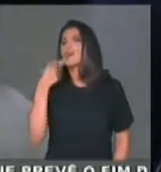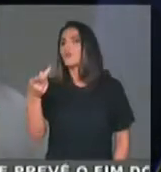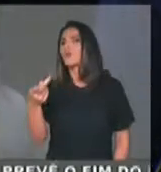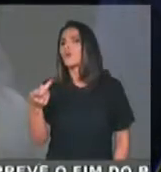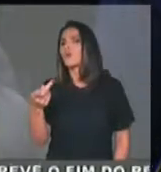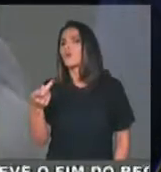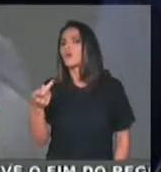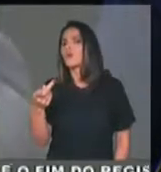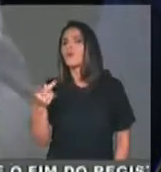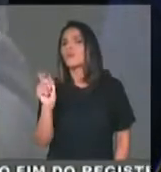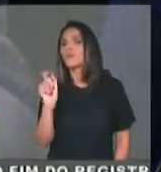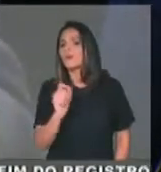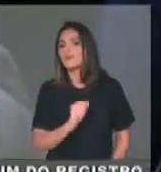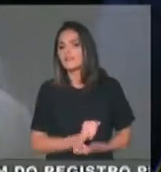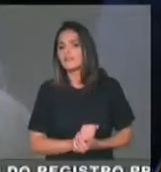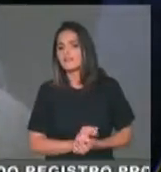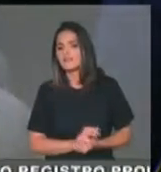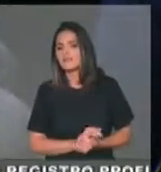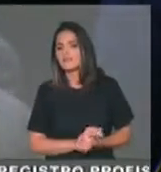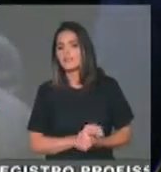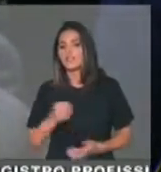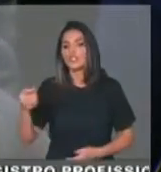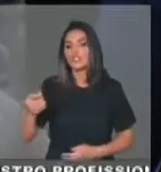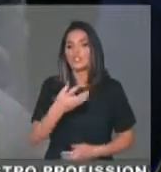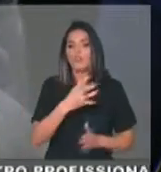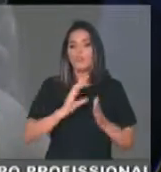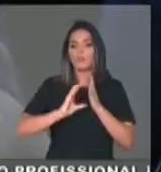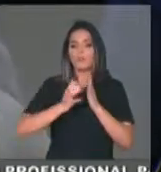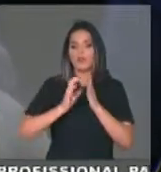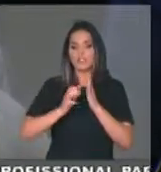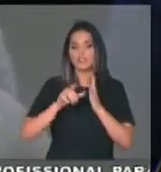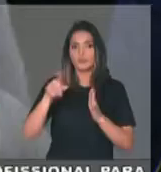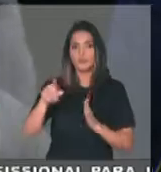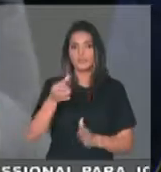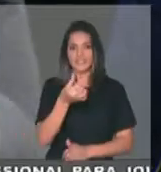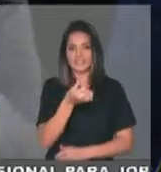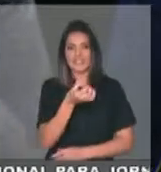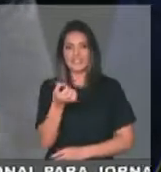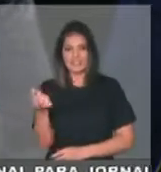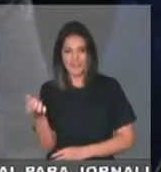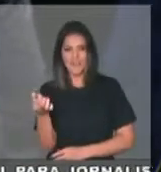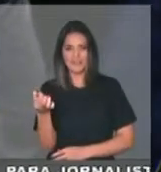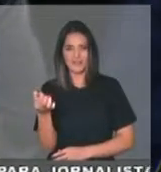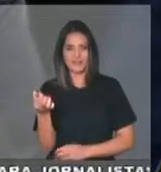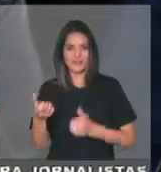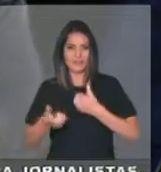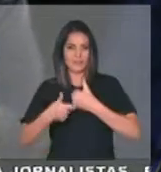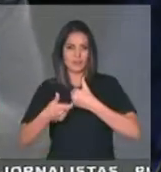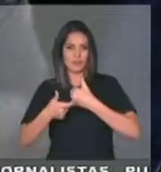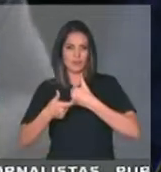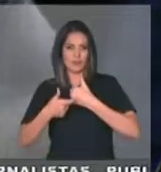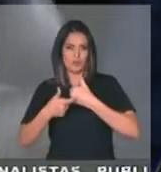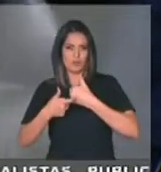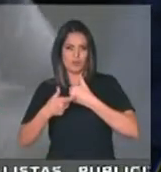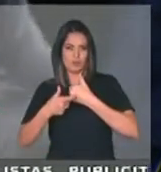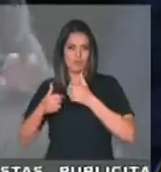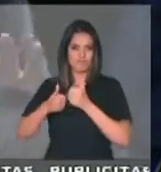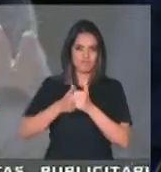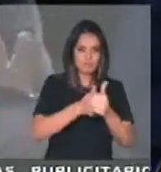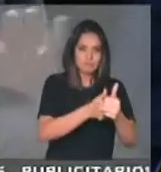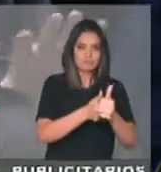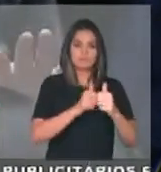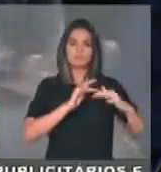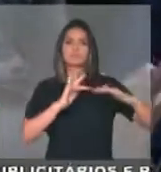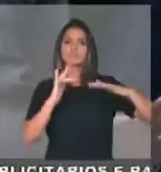outro lado que o novo partido de Bolsonaro tem 600 mil seguidores nas redes